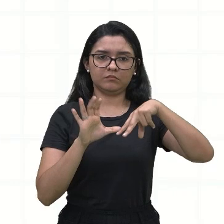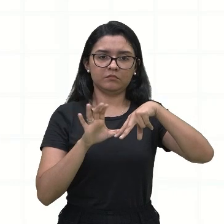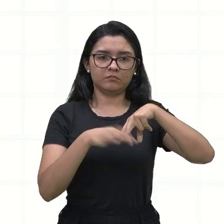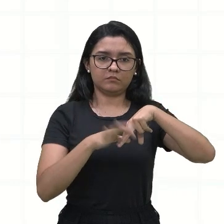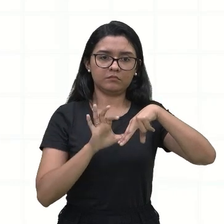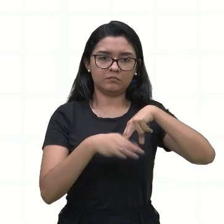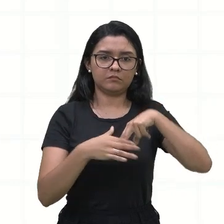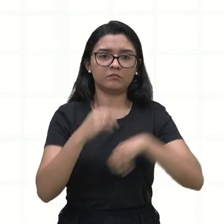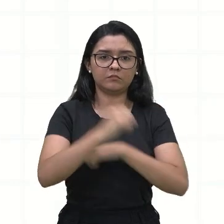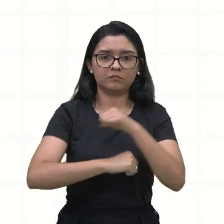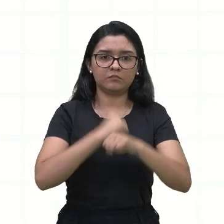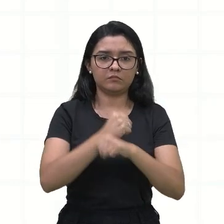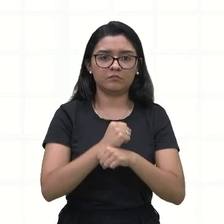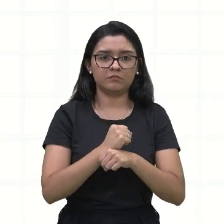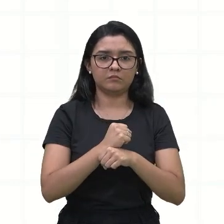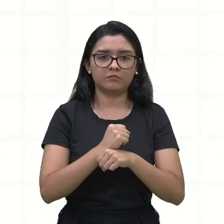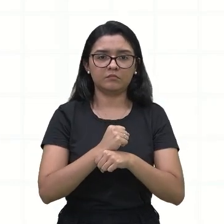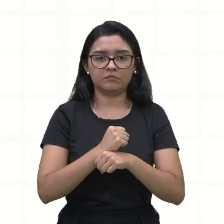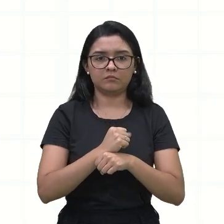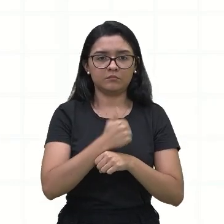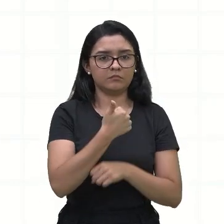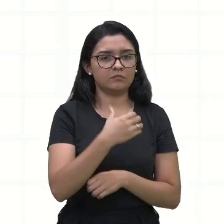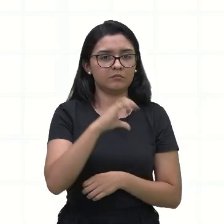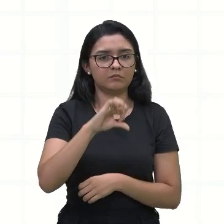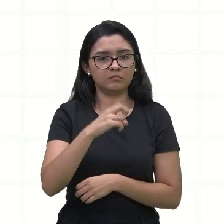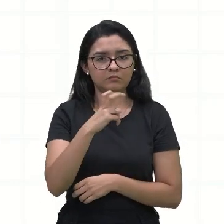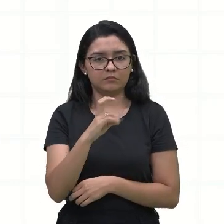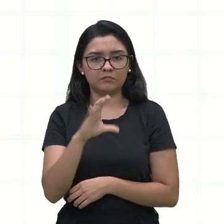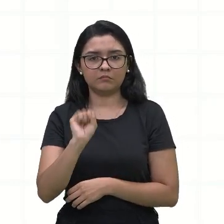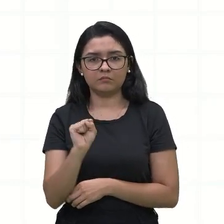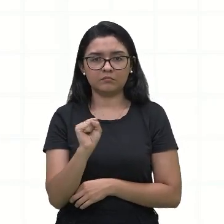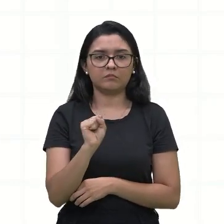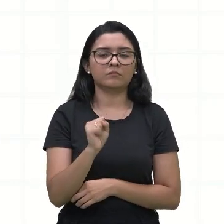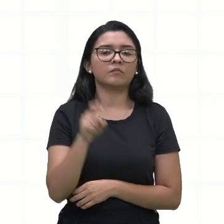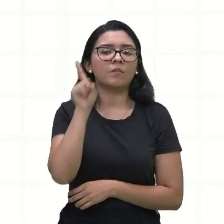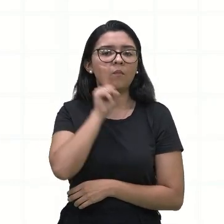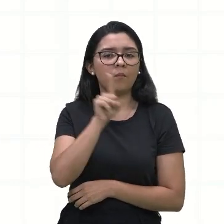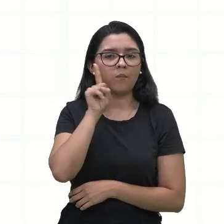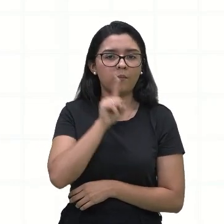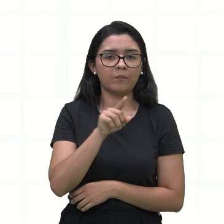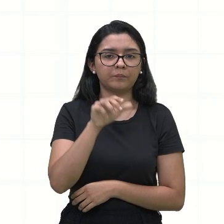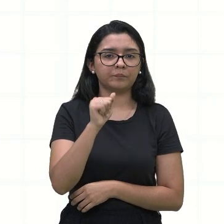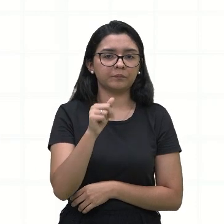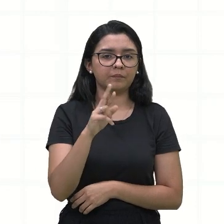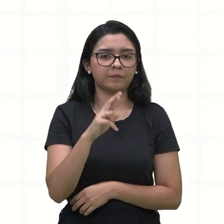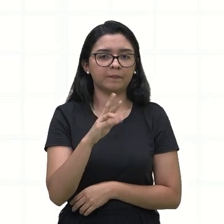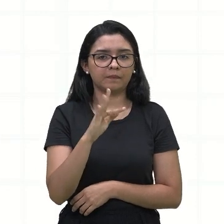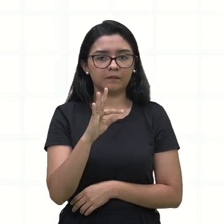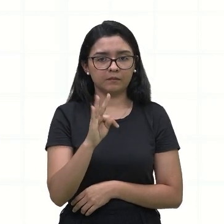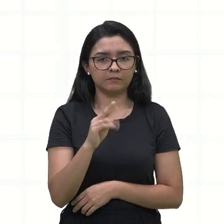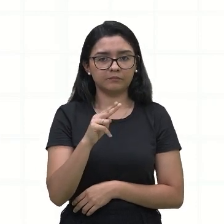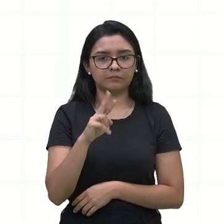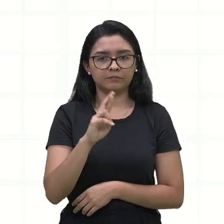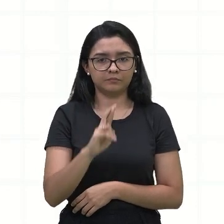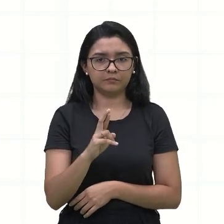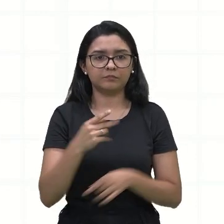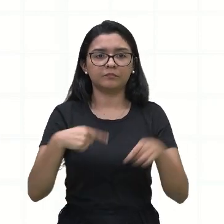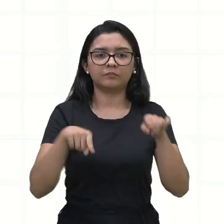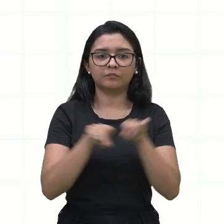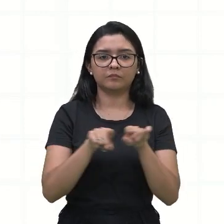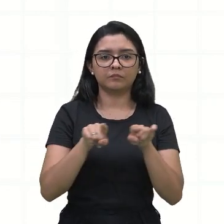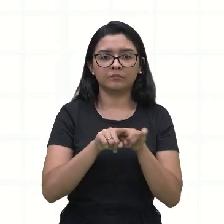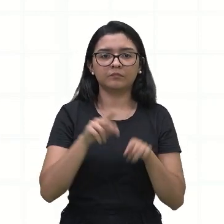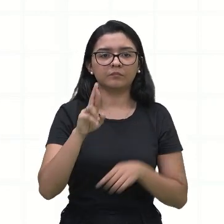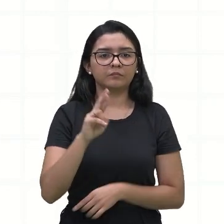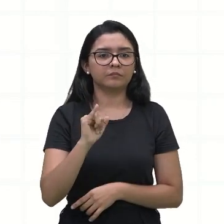1950. Na cintura, em 1958, os americanos Arthur Melling e Richard Kner, donos de uma